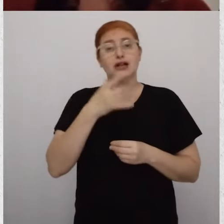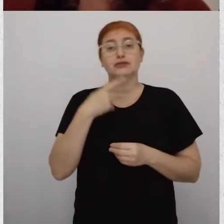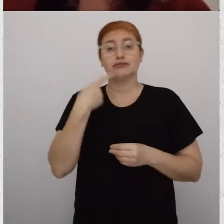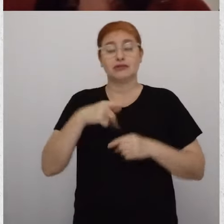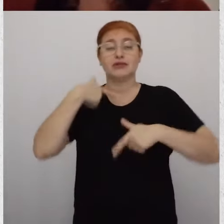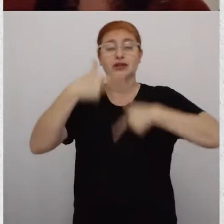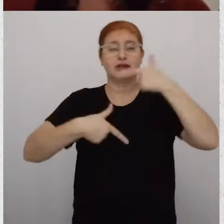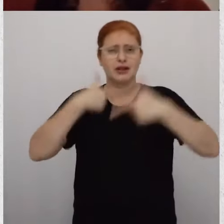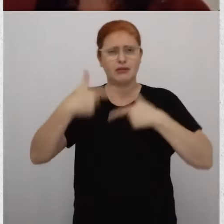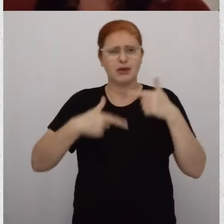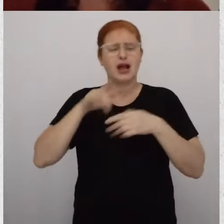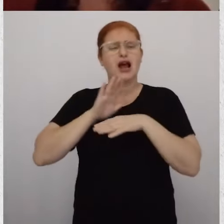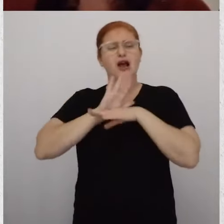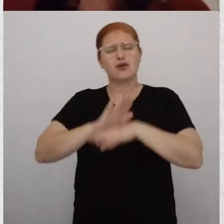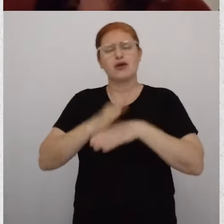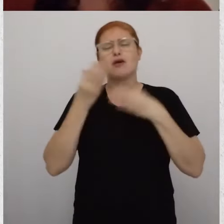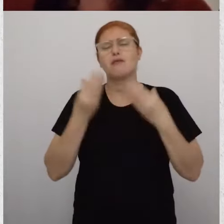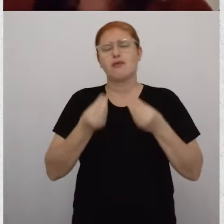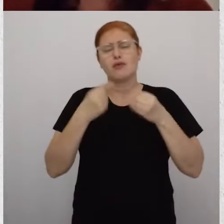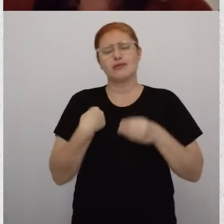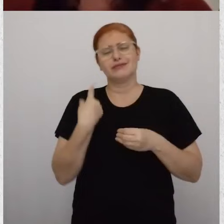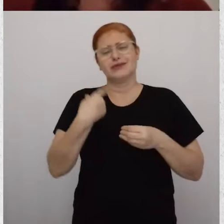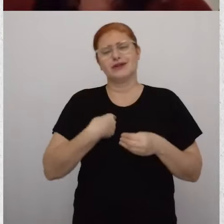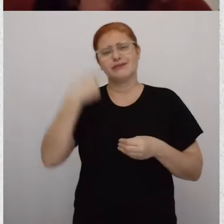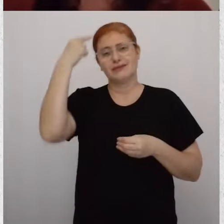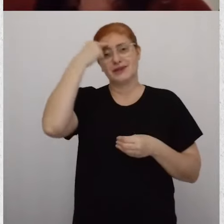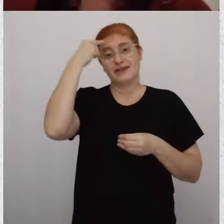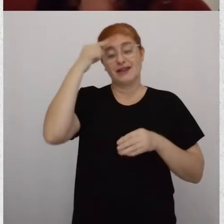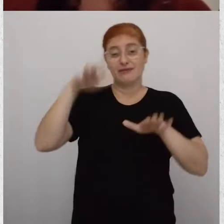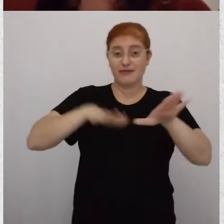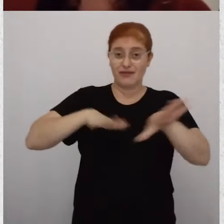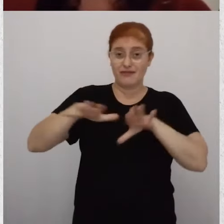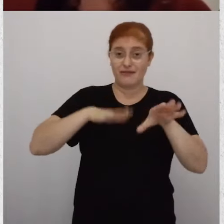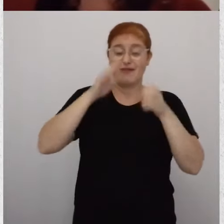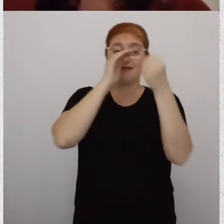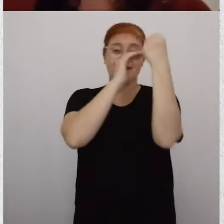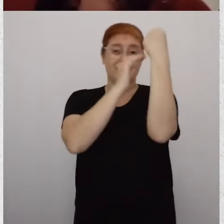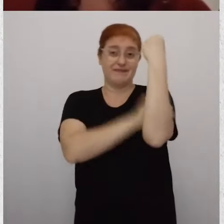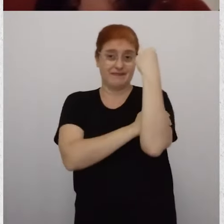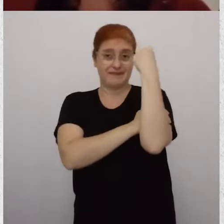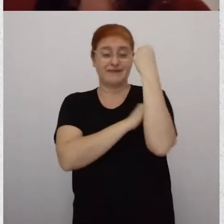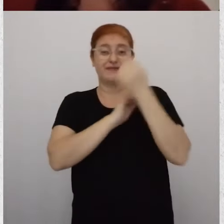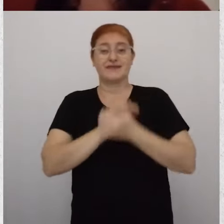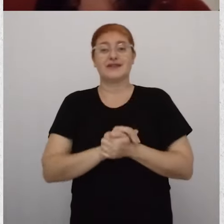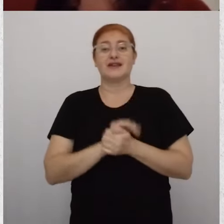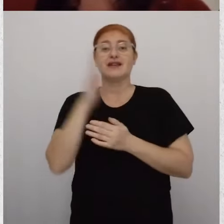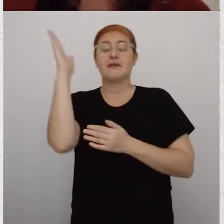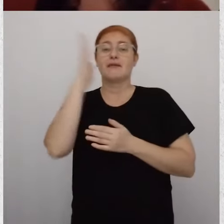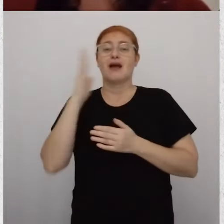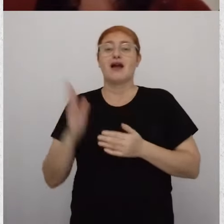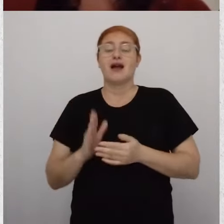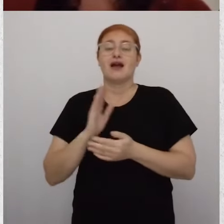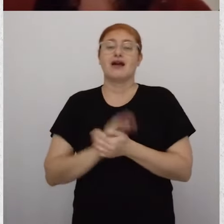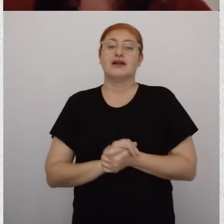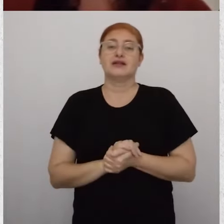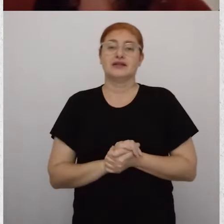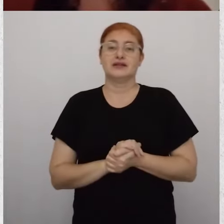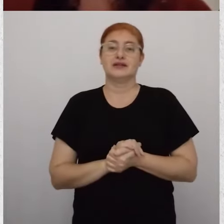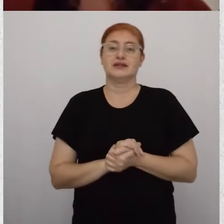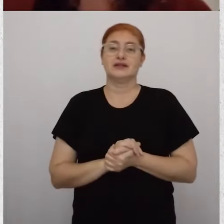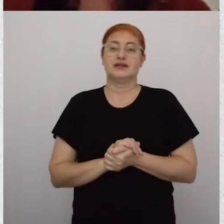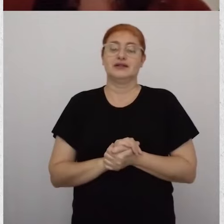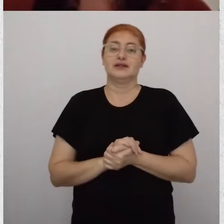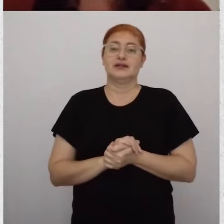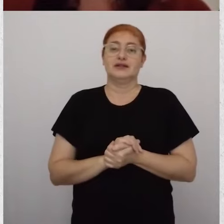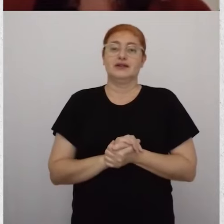teu trabalho contribui muito para a gente pensar o movimento feminista brasileiro em